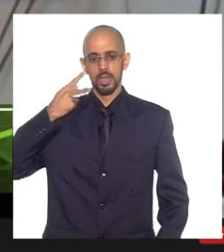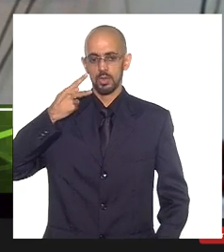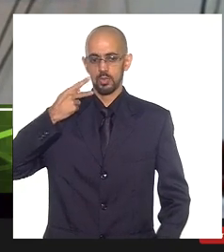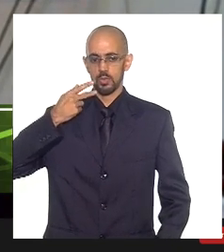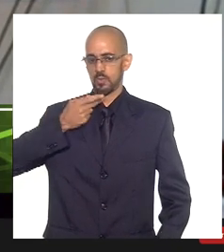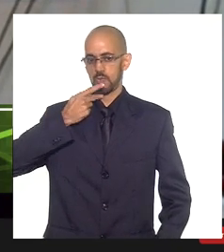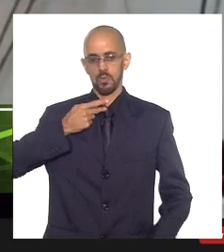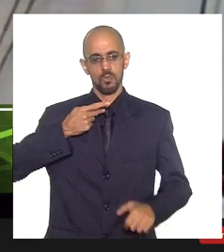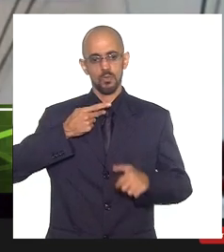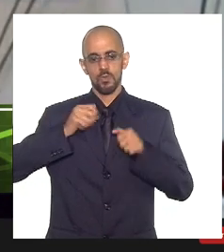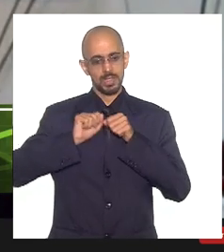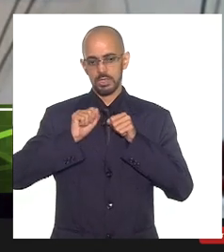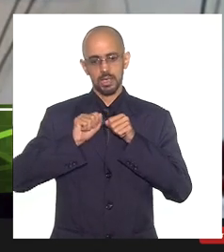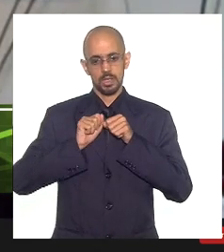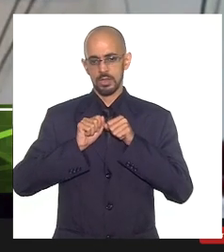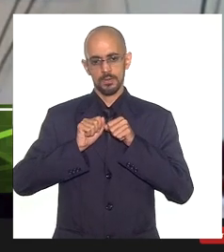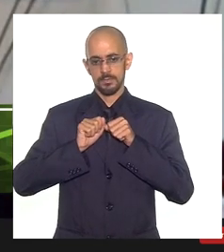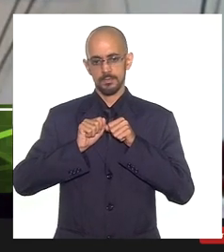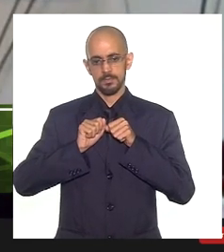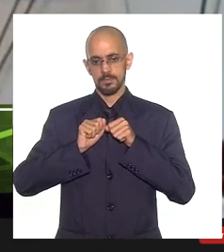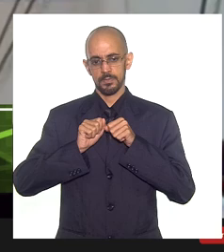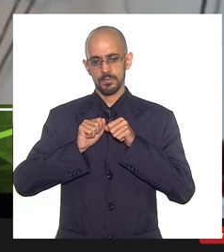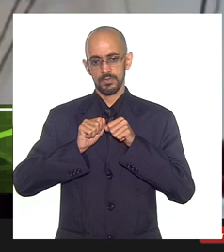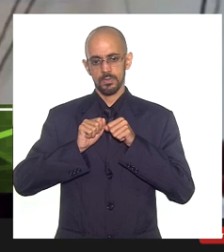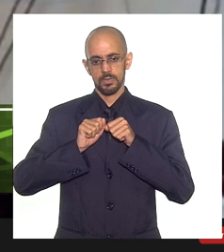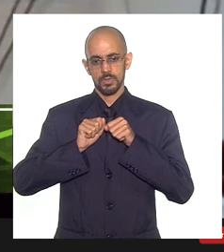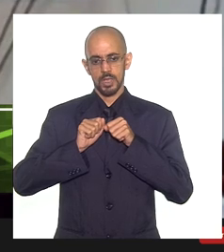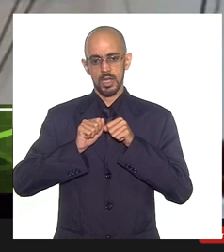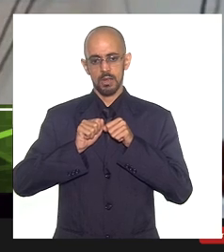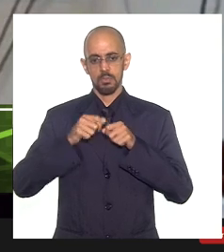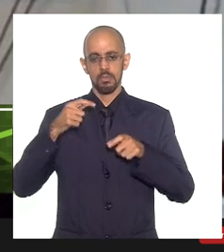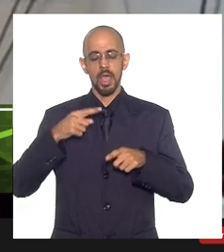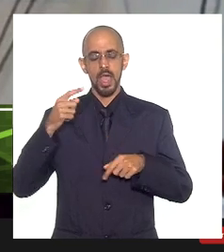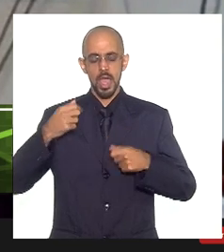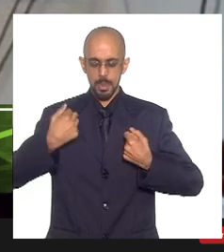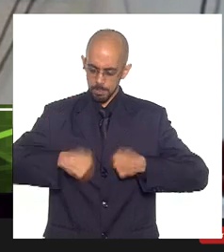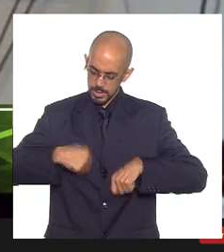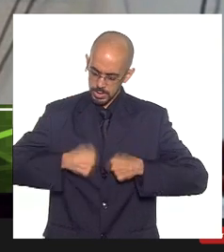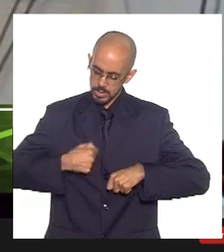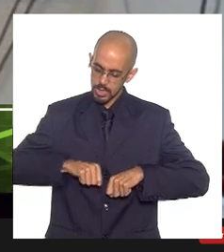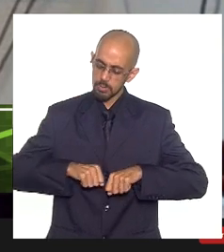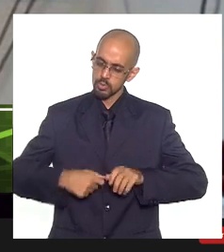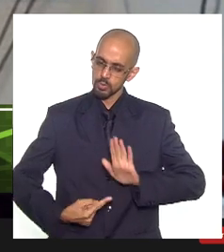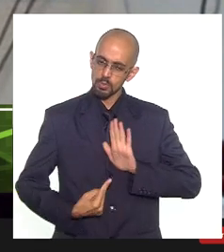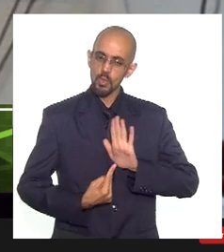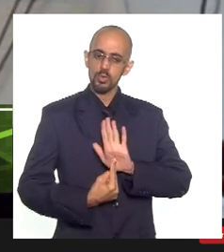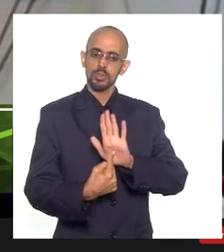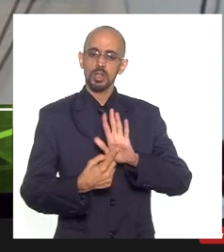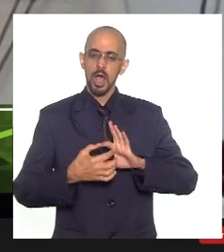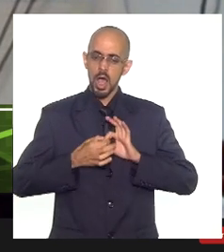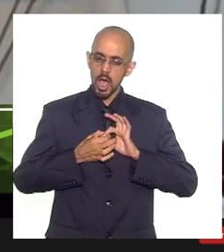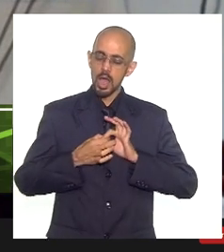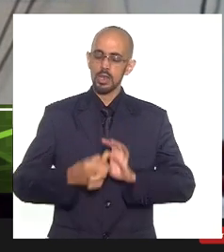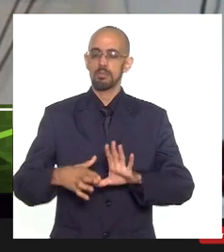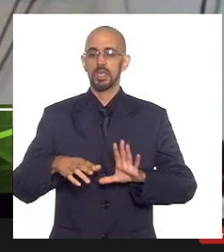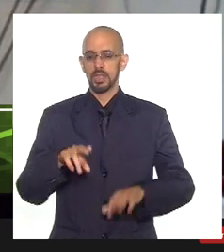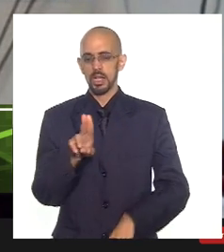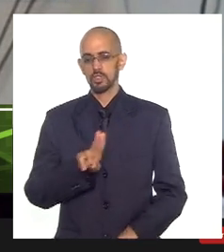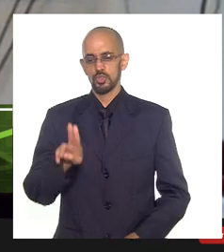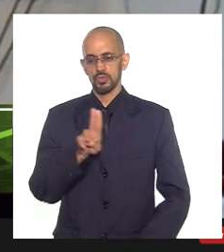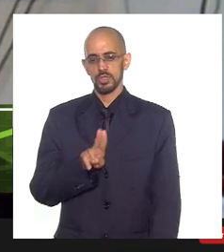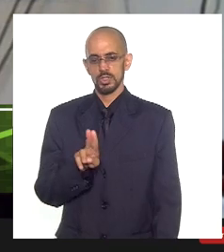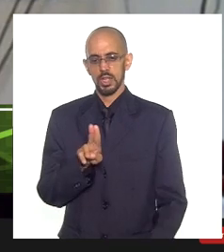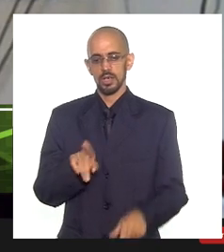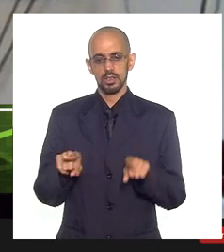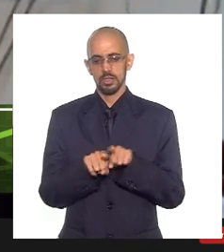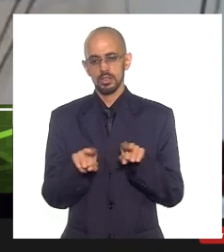é necessário que a gente exalte e reforce a questão da autonomia universitária e a